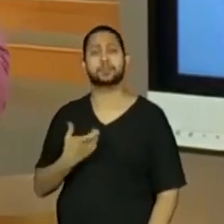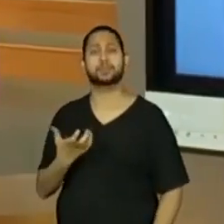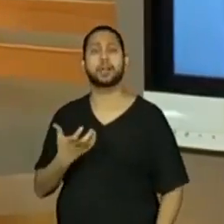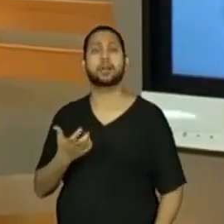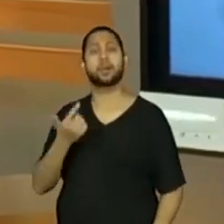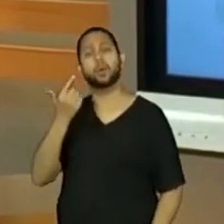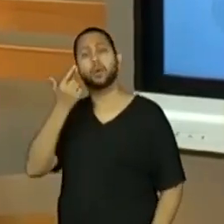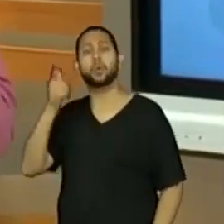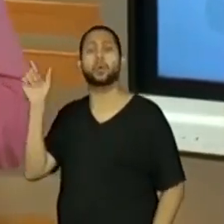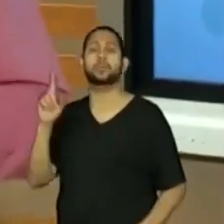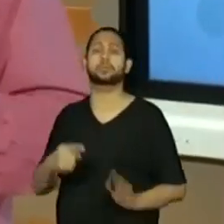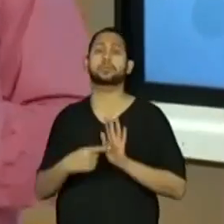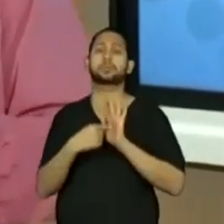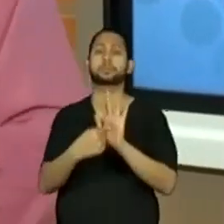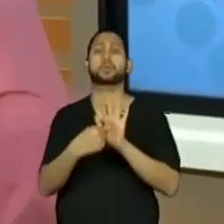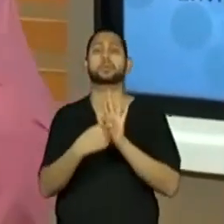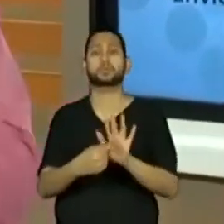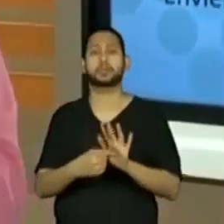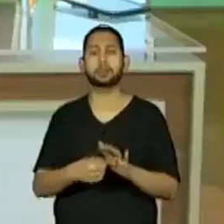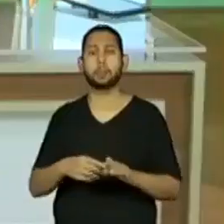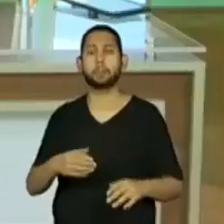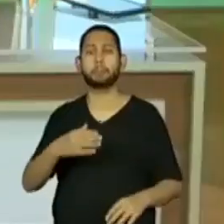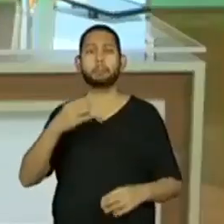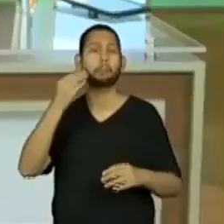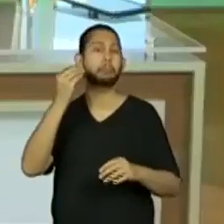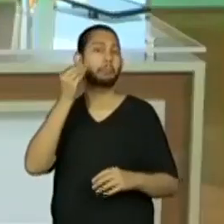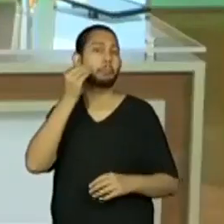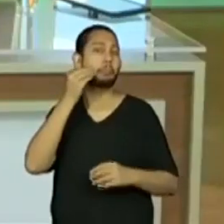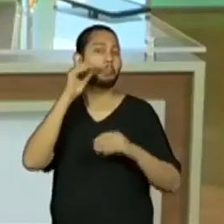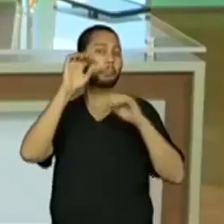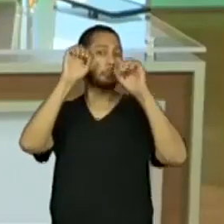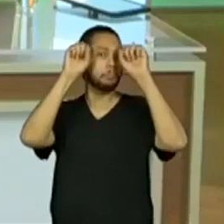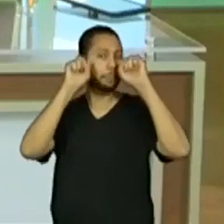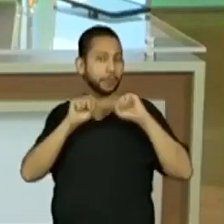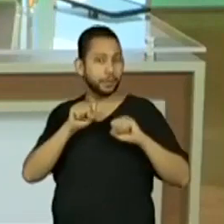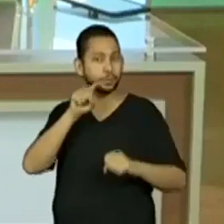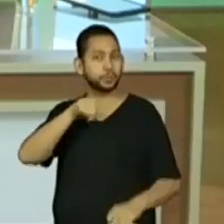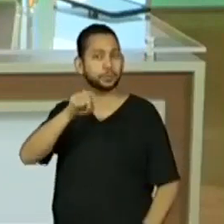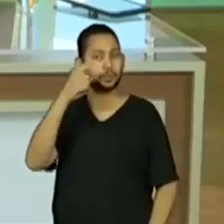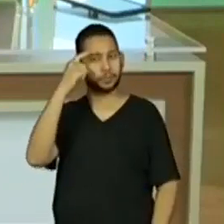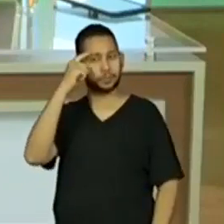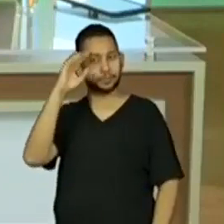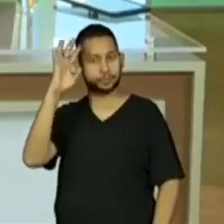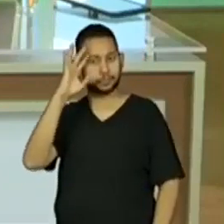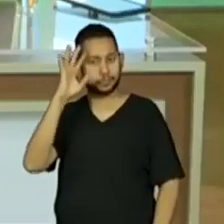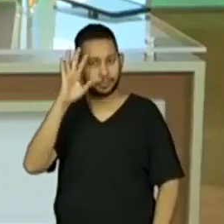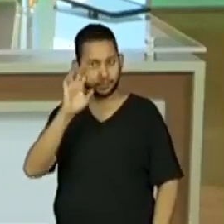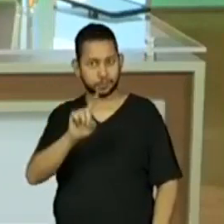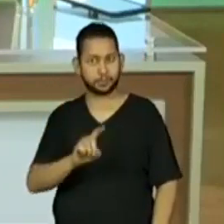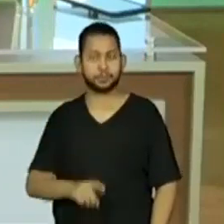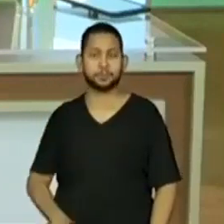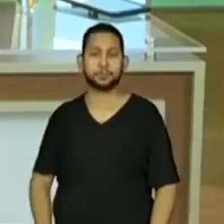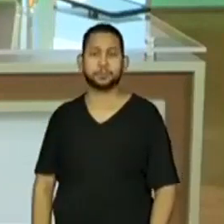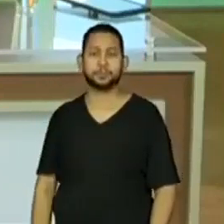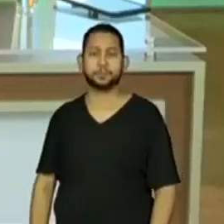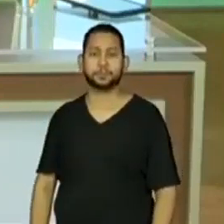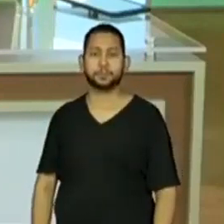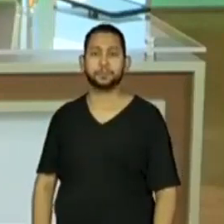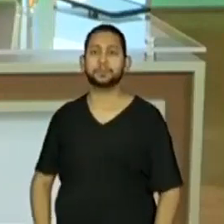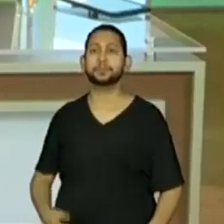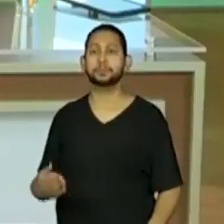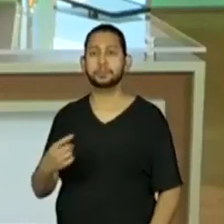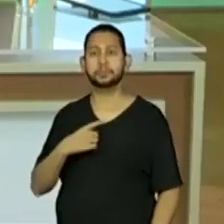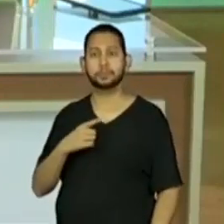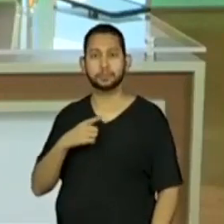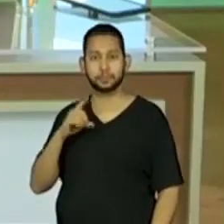uma outra demonstração para vocês pensarem nessa questão. Nós